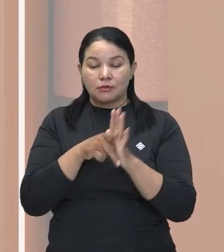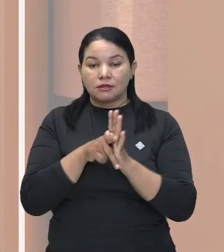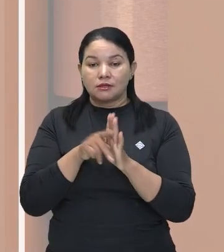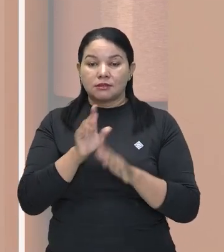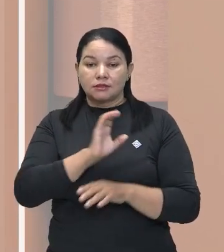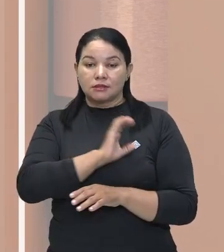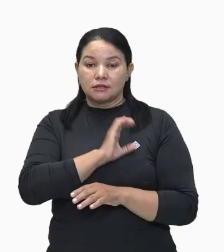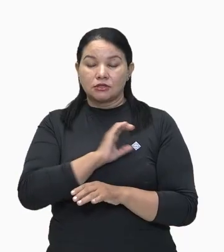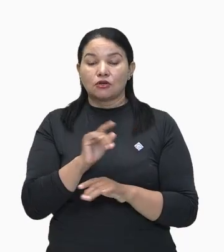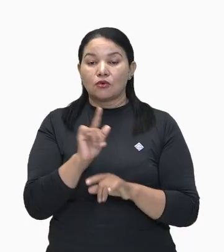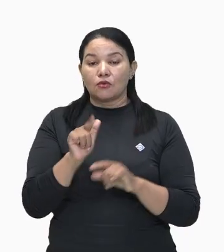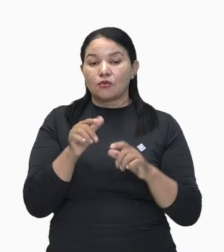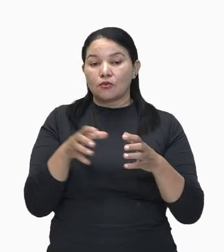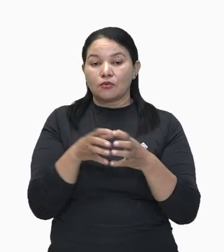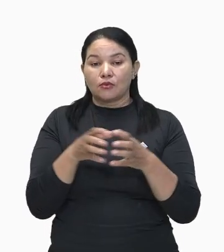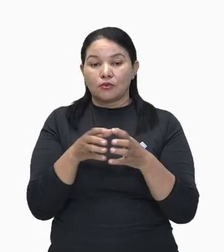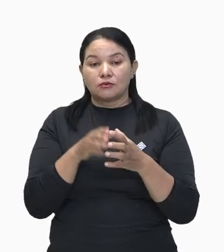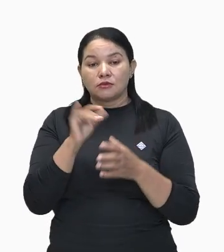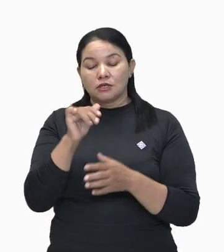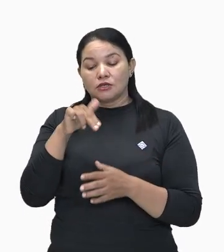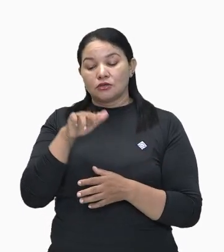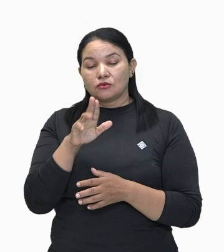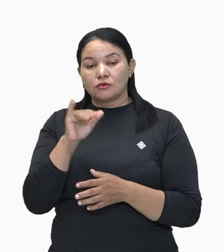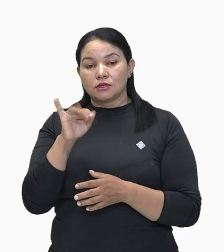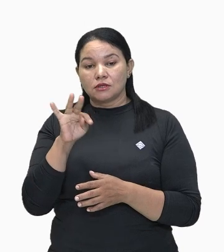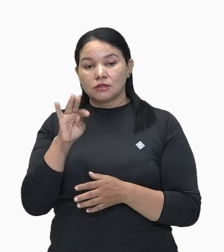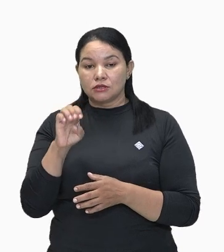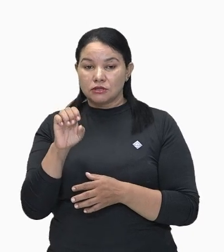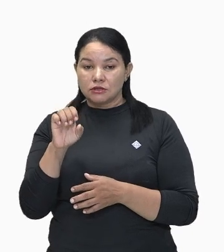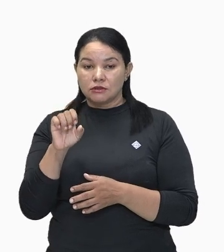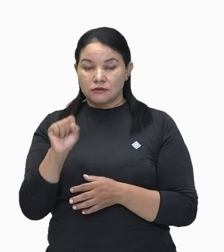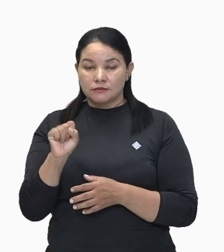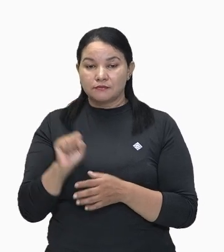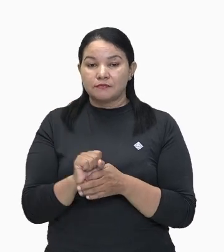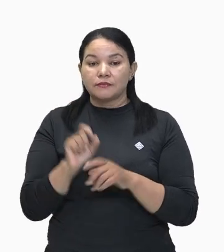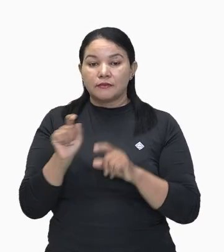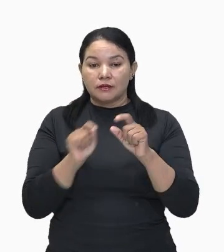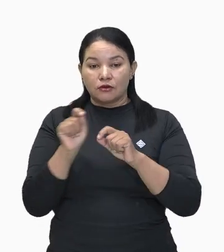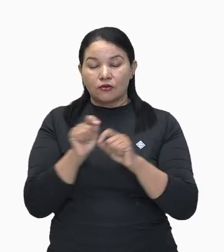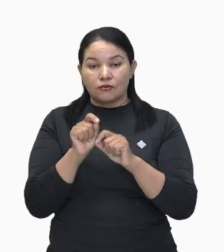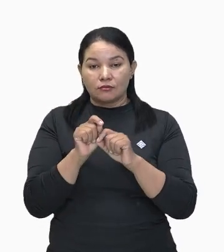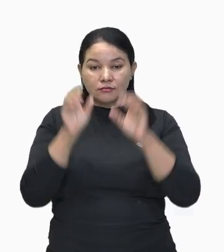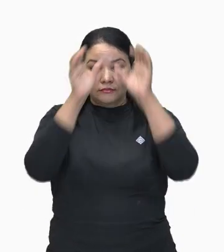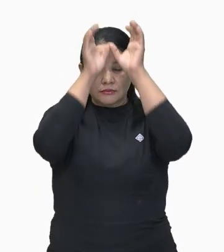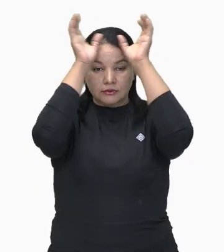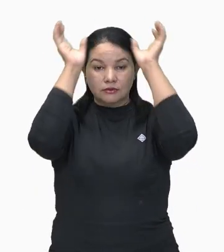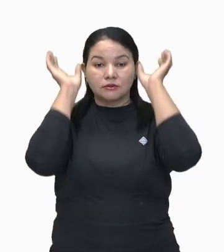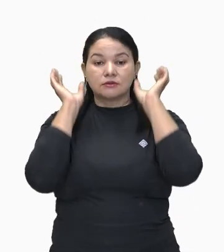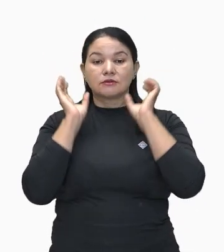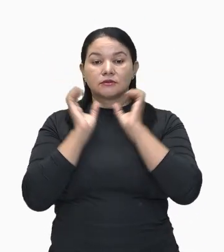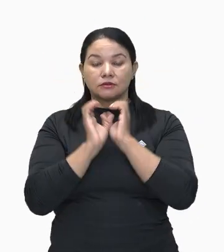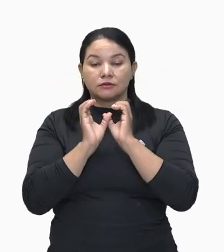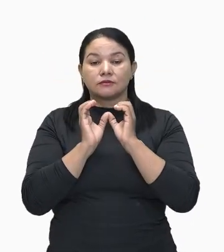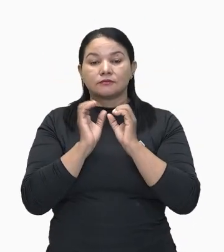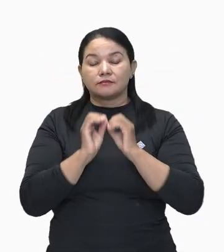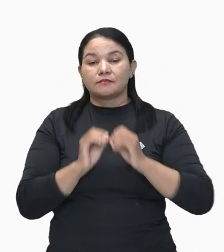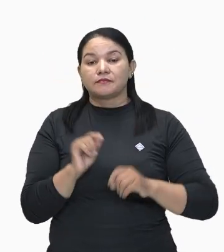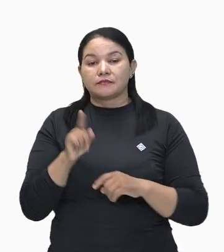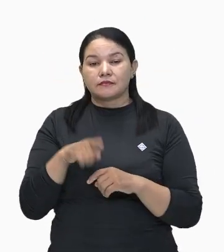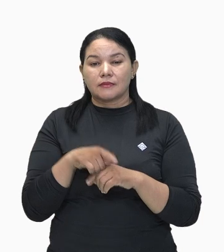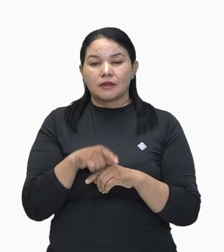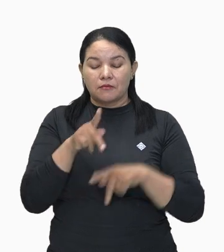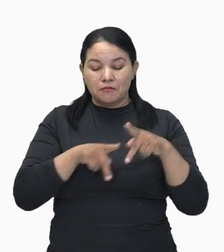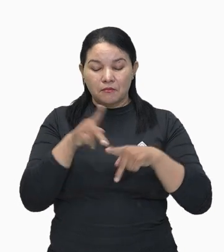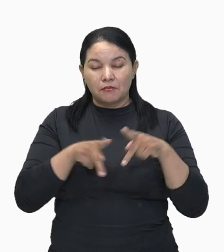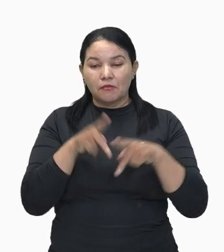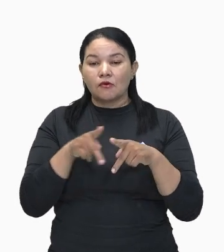os Inuits, né, e a sua questão da autonomia. Os Inuits são mais conhecidos, né, como os esquimós, os povos